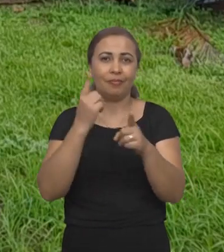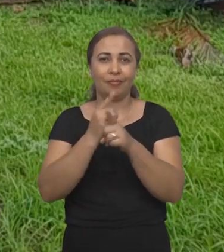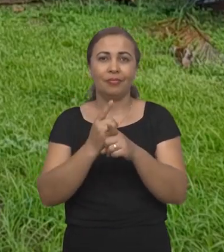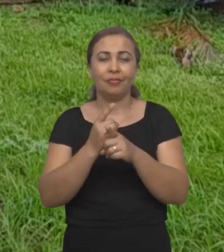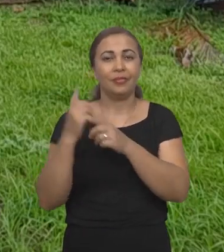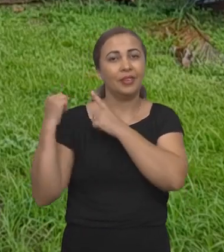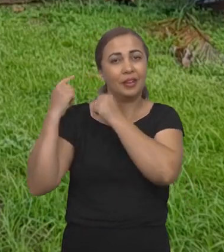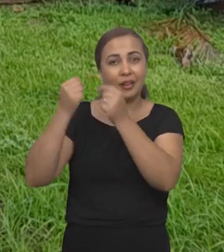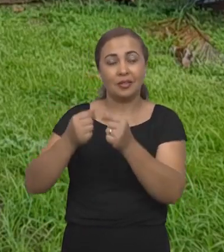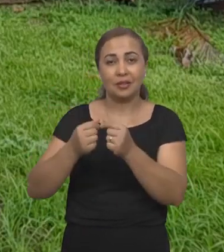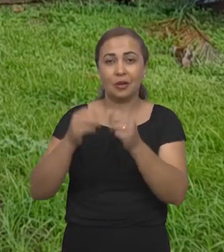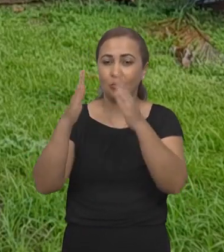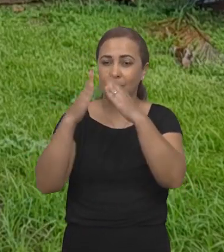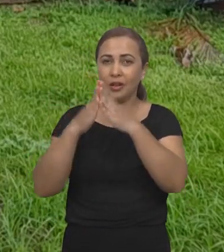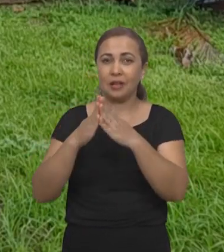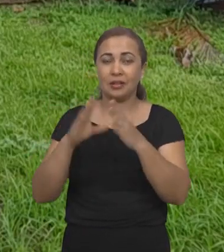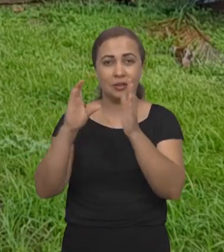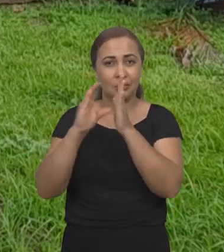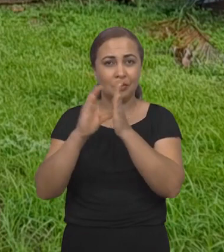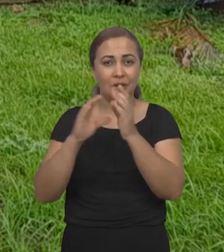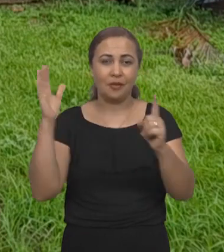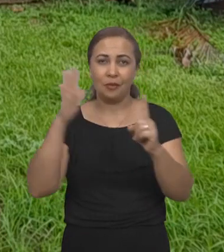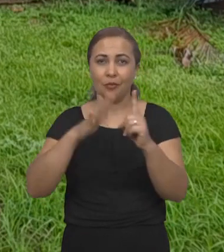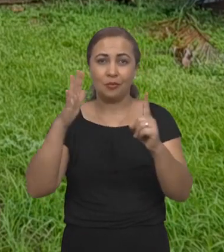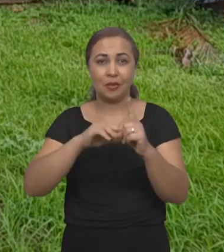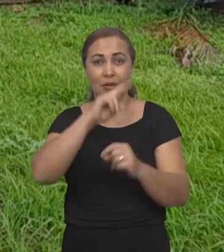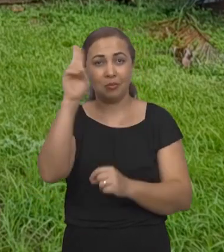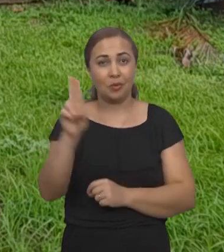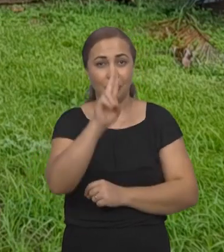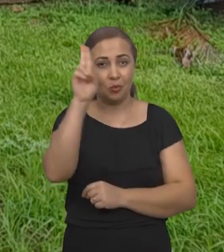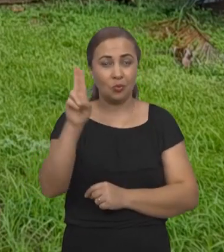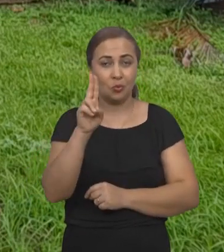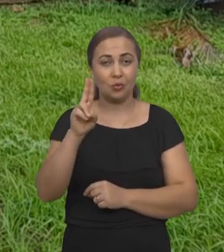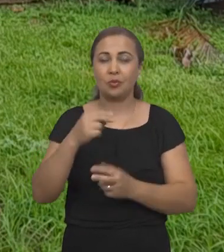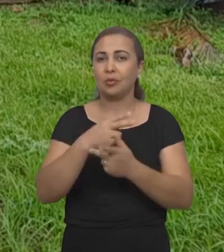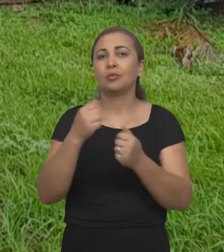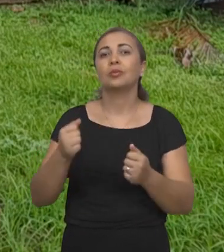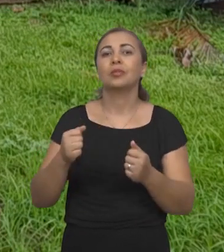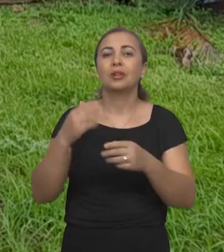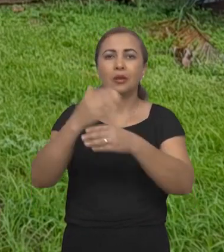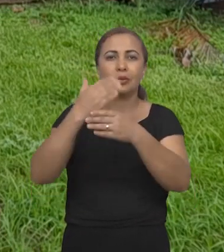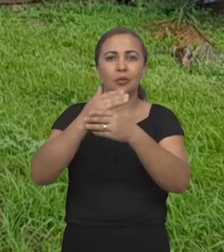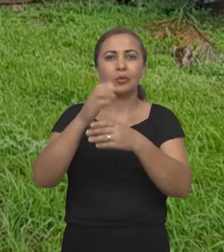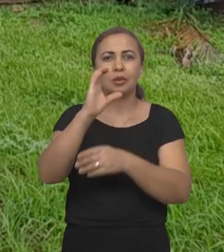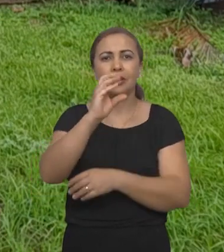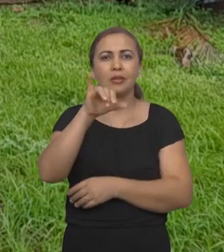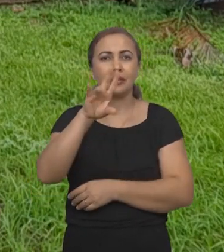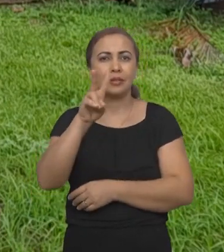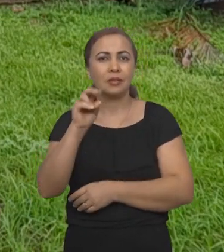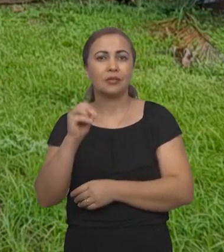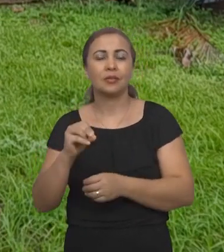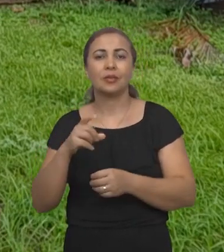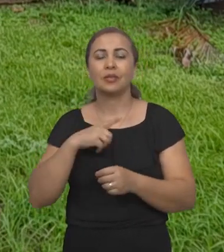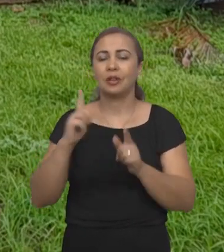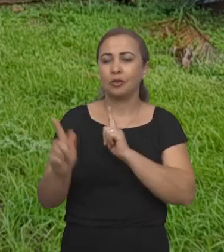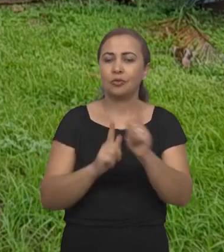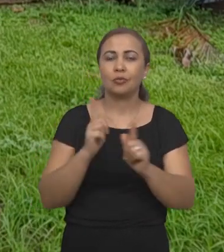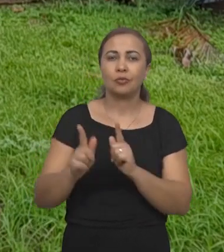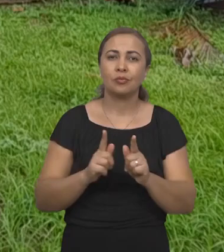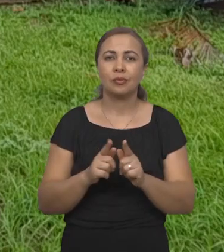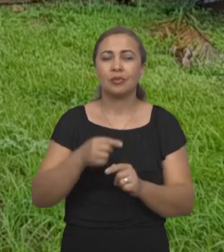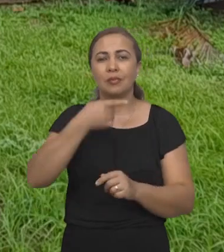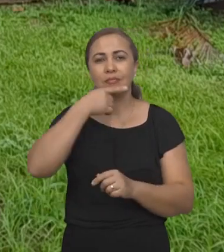a tradição habitacional das comunidades vem sendo influenciada pelo uso de materiais convencionais da construção civil, gerando